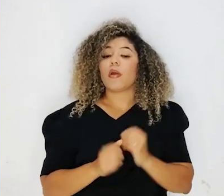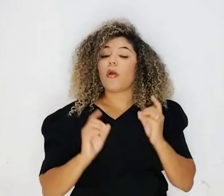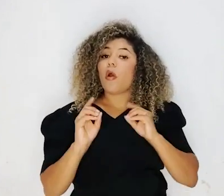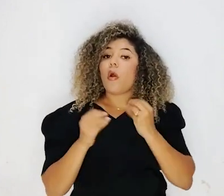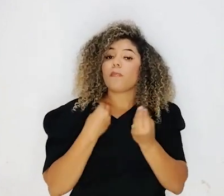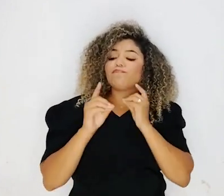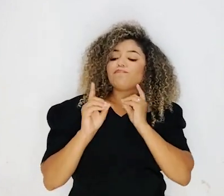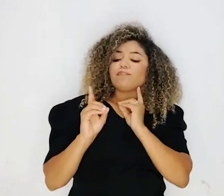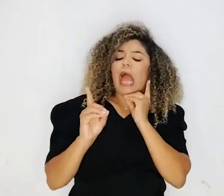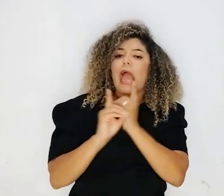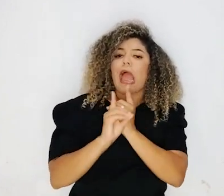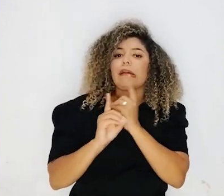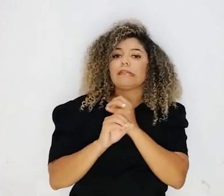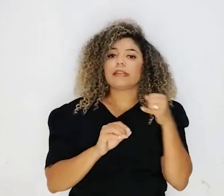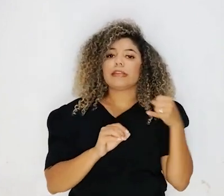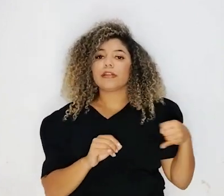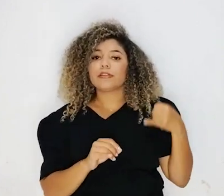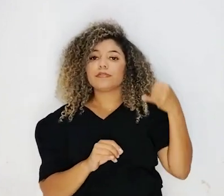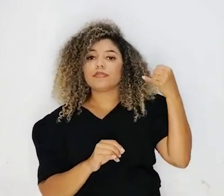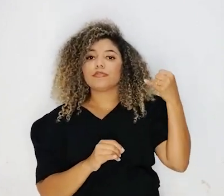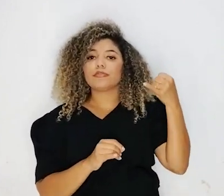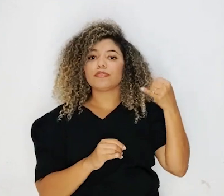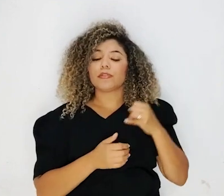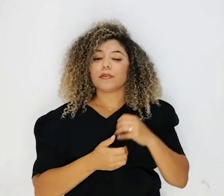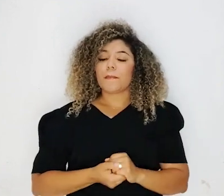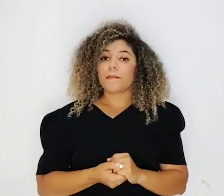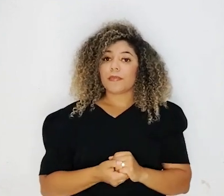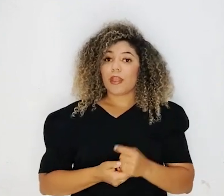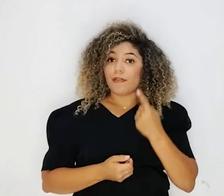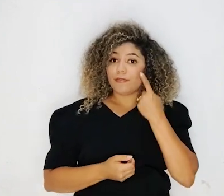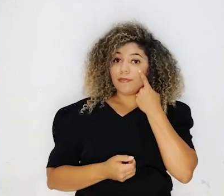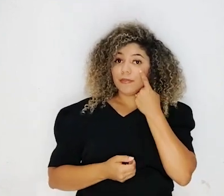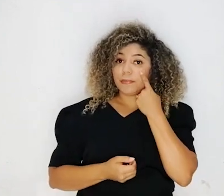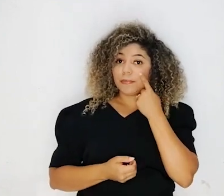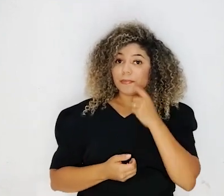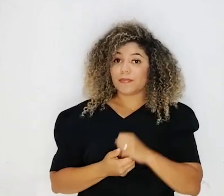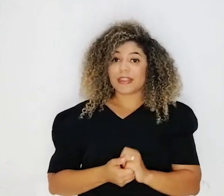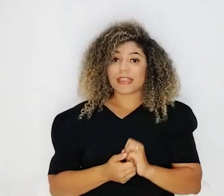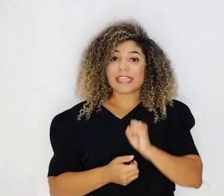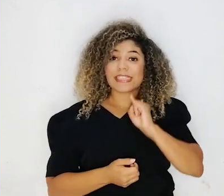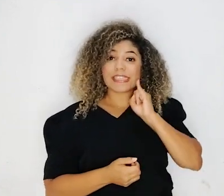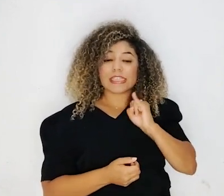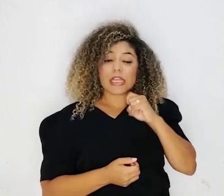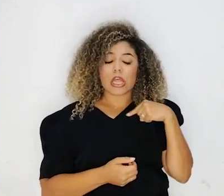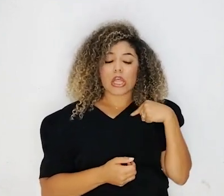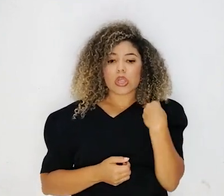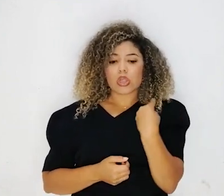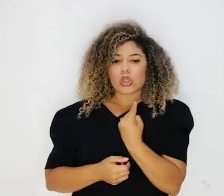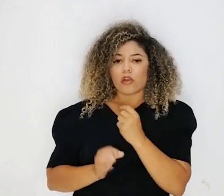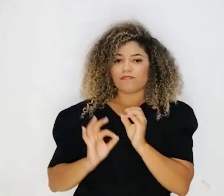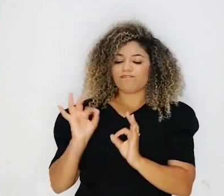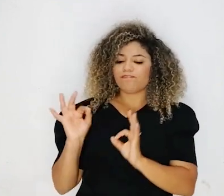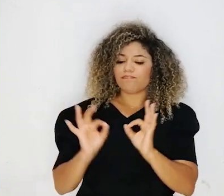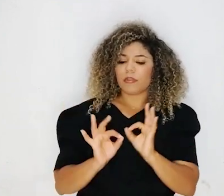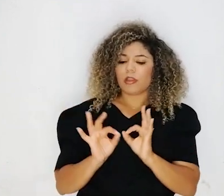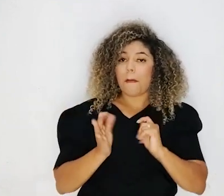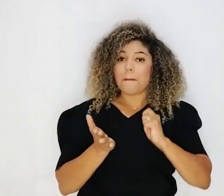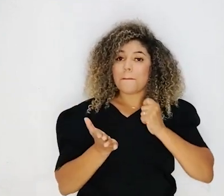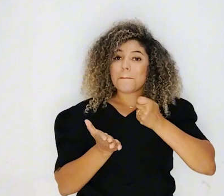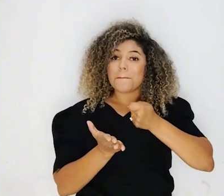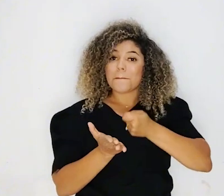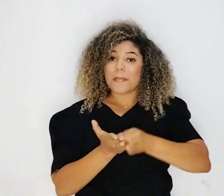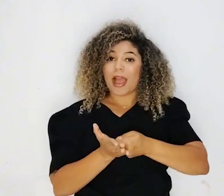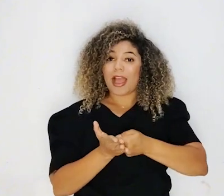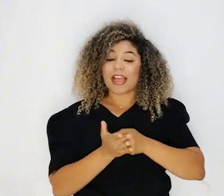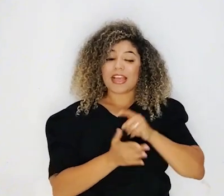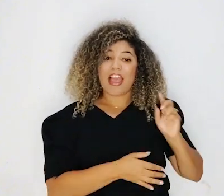esses juros embutido, tá? Então, olha só, se a gente fosse realmente pagar, a gente está